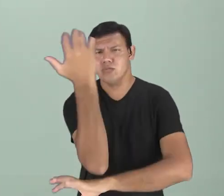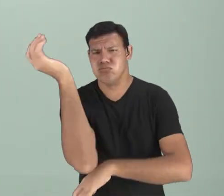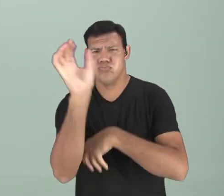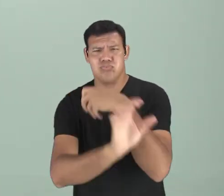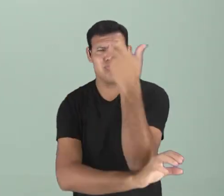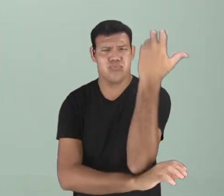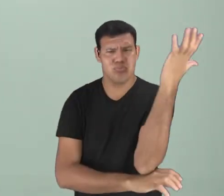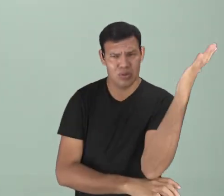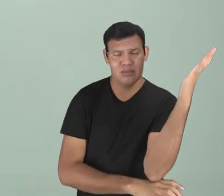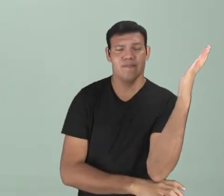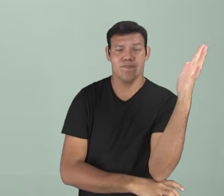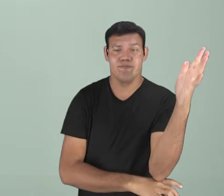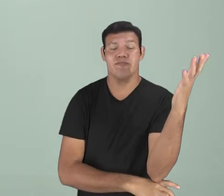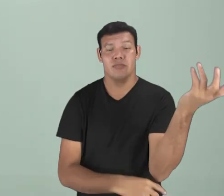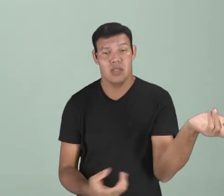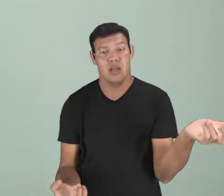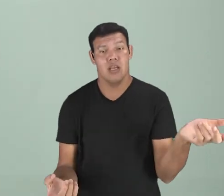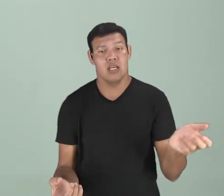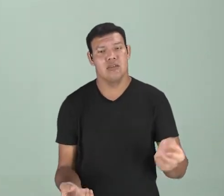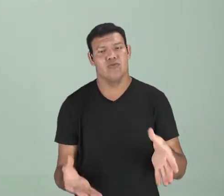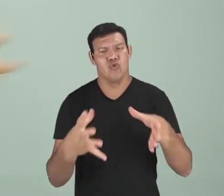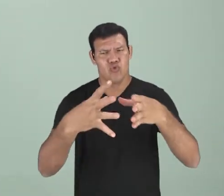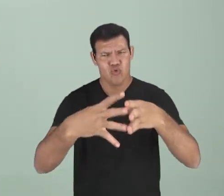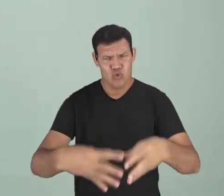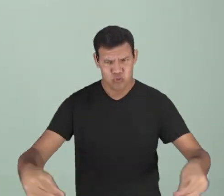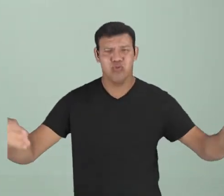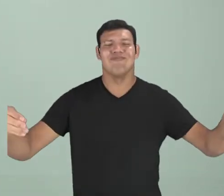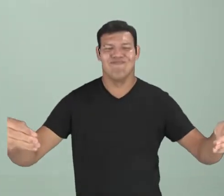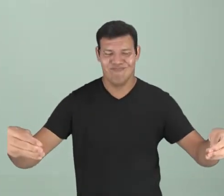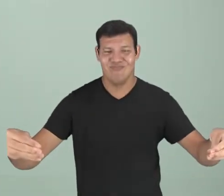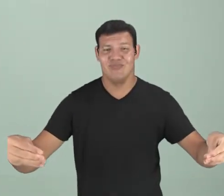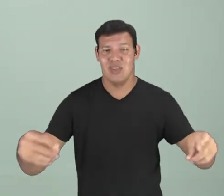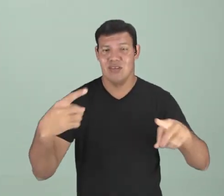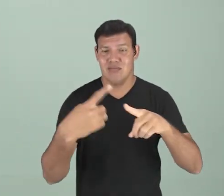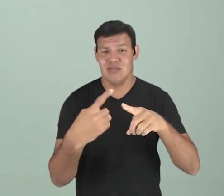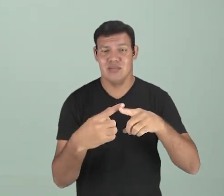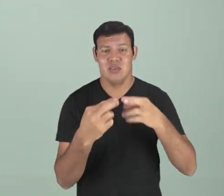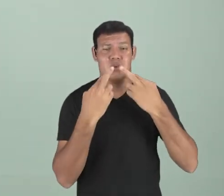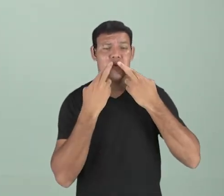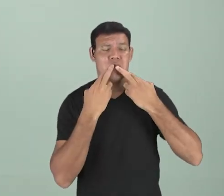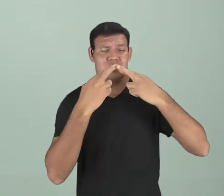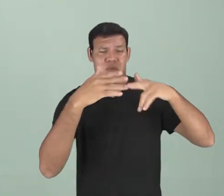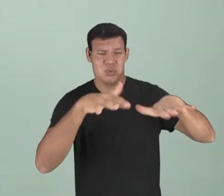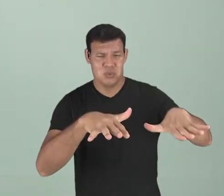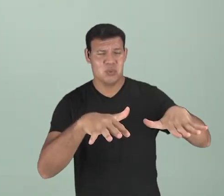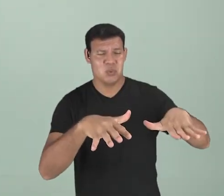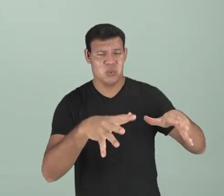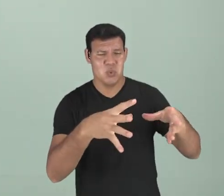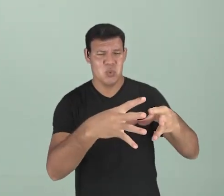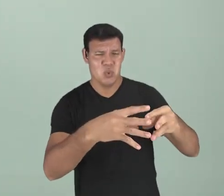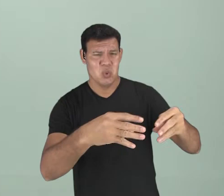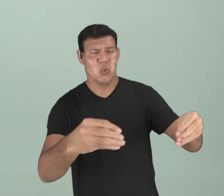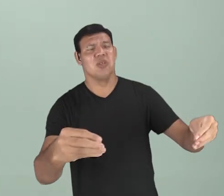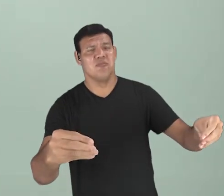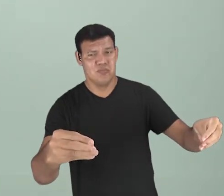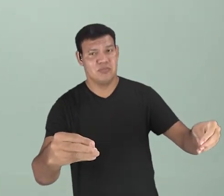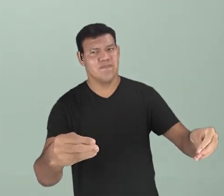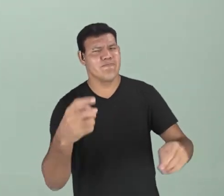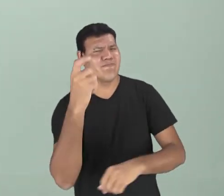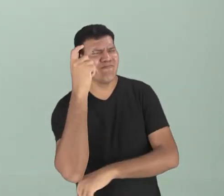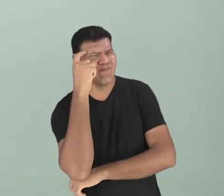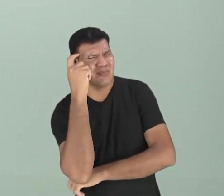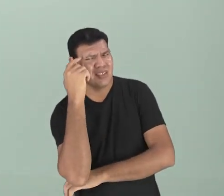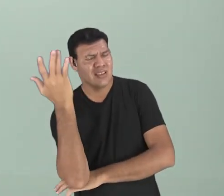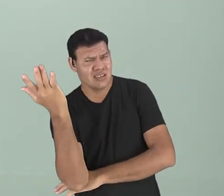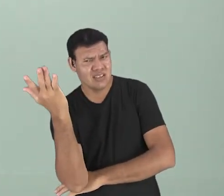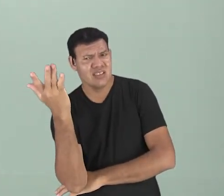que por uma hora vai sucumbir e não vai aguentar tantos recursos que são produzidos. Afinal, se a gente parar para pensar,